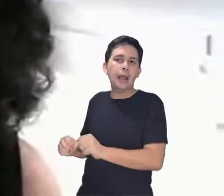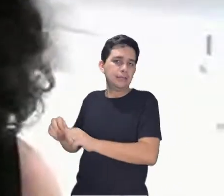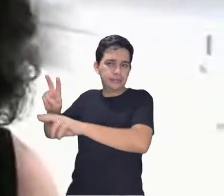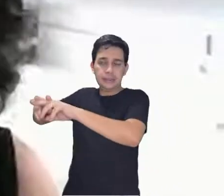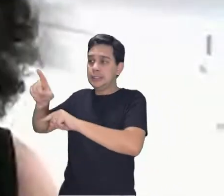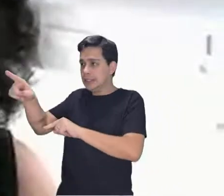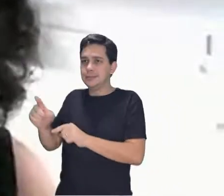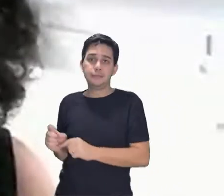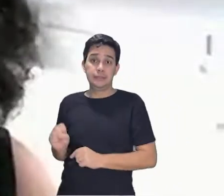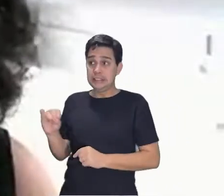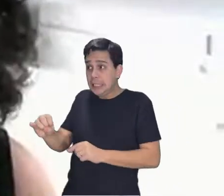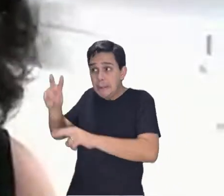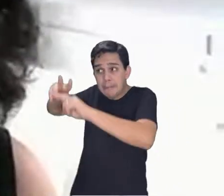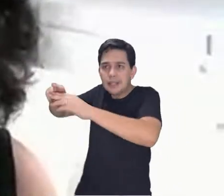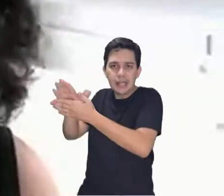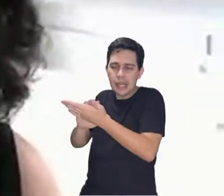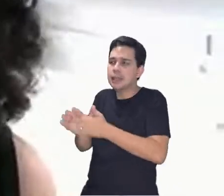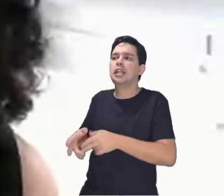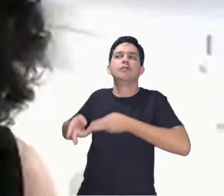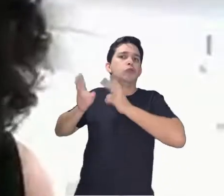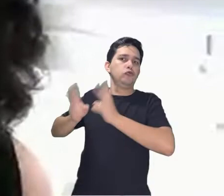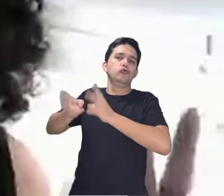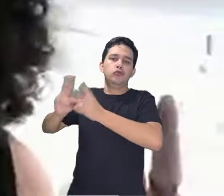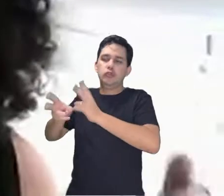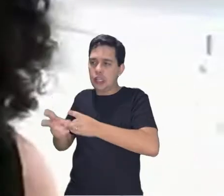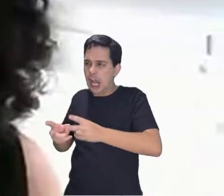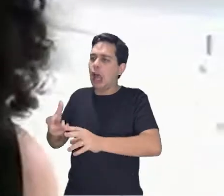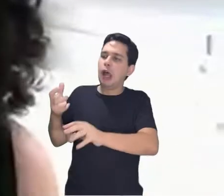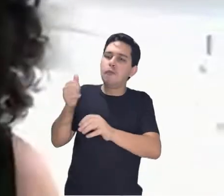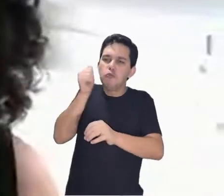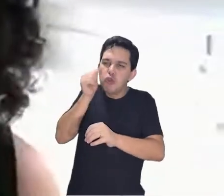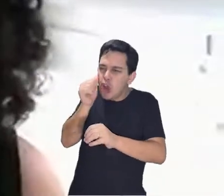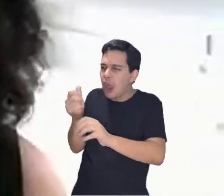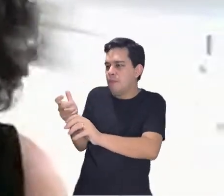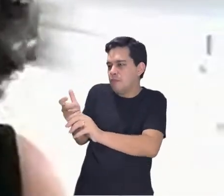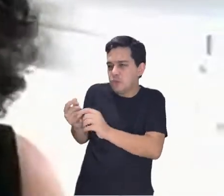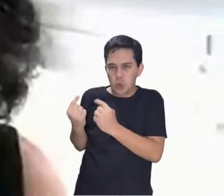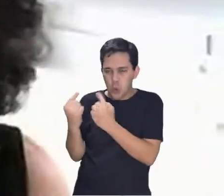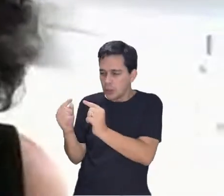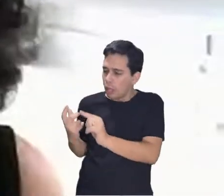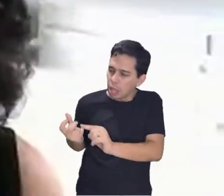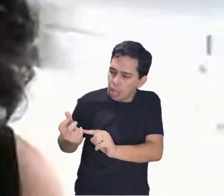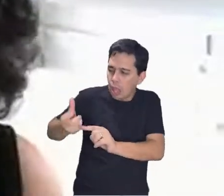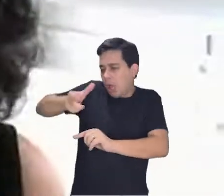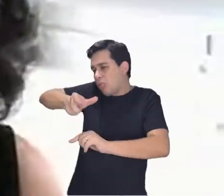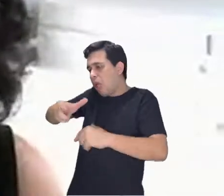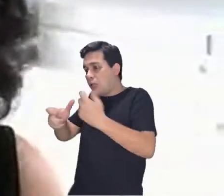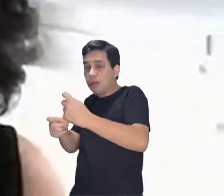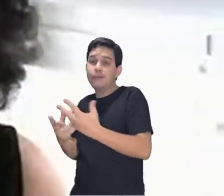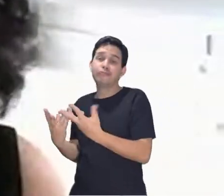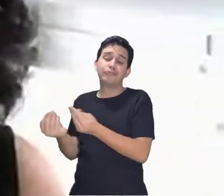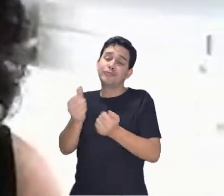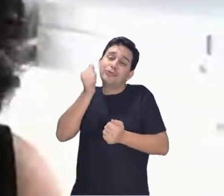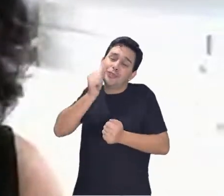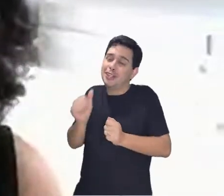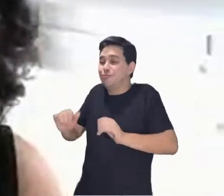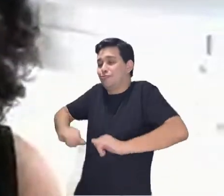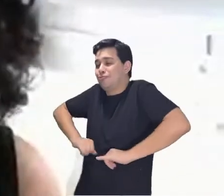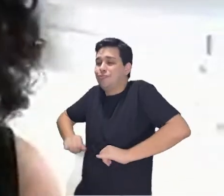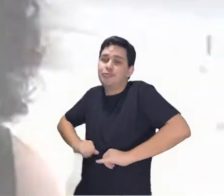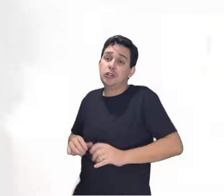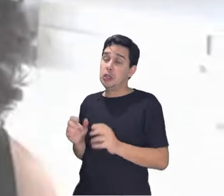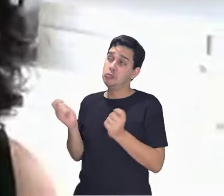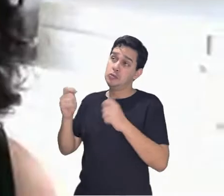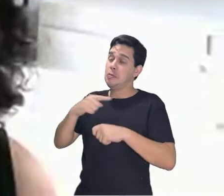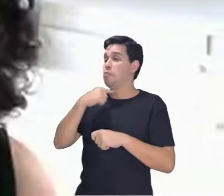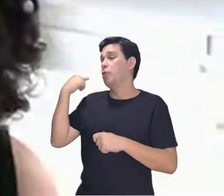de conseguir dinheiro através dessa busca pela beleza, né, que as vítimas às vezes procuram iludidas e acabam encontrando a